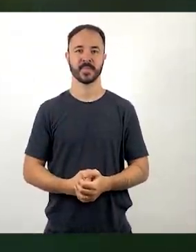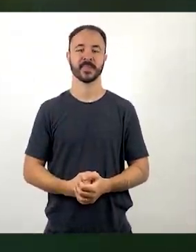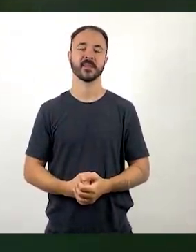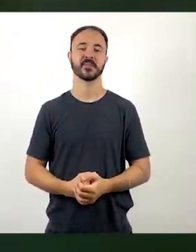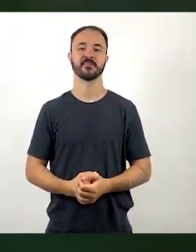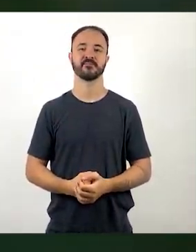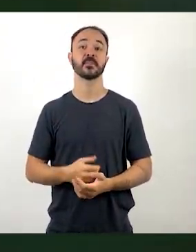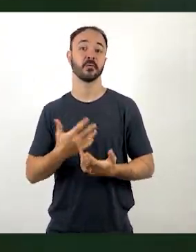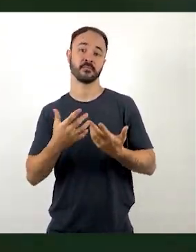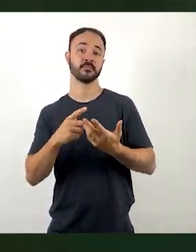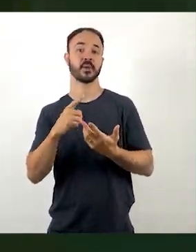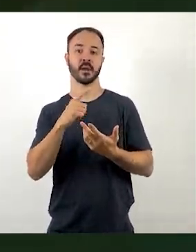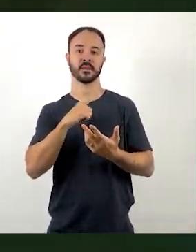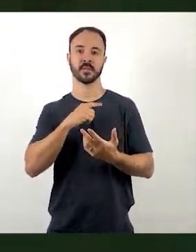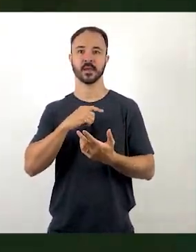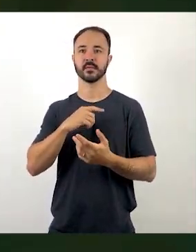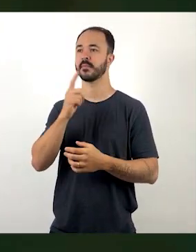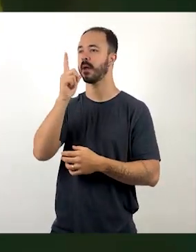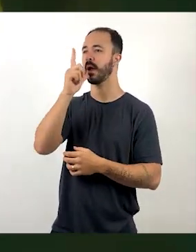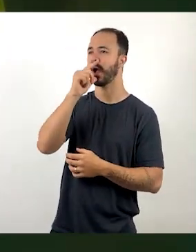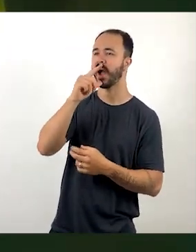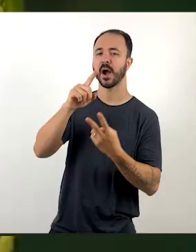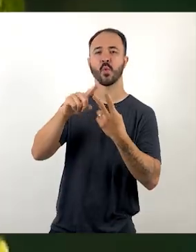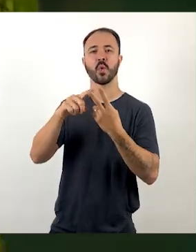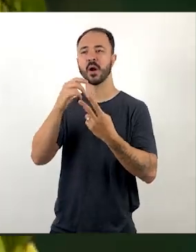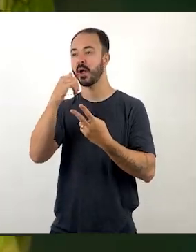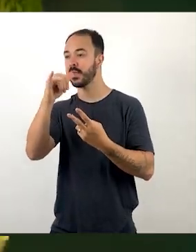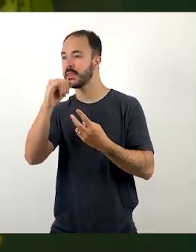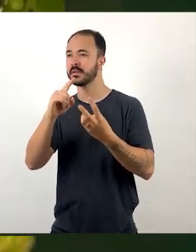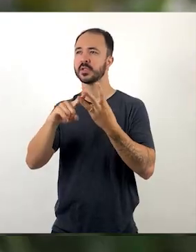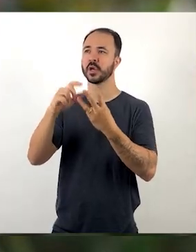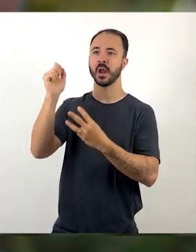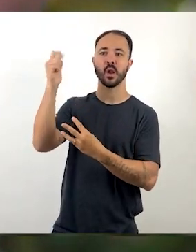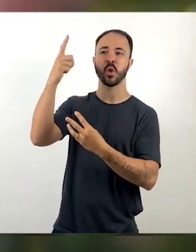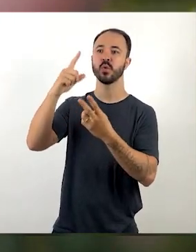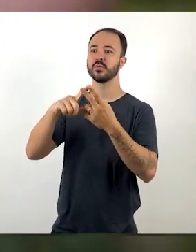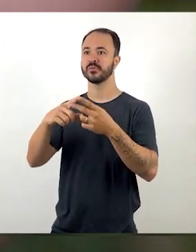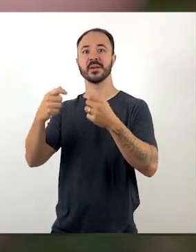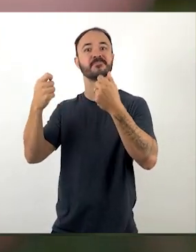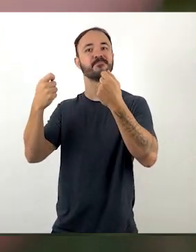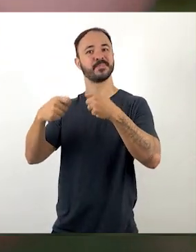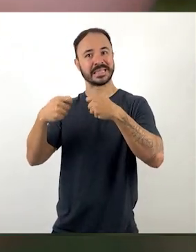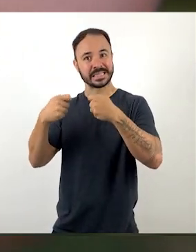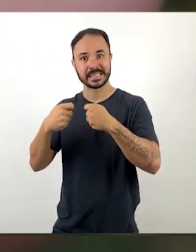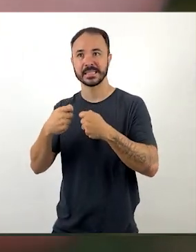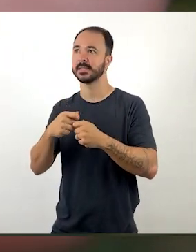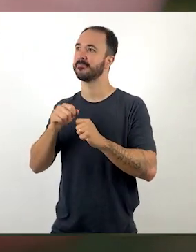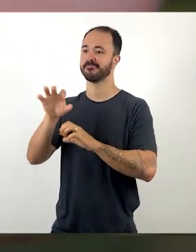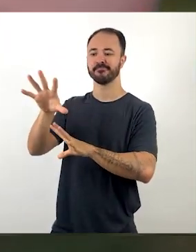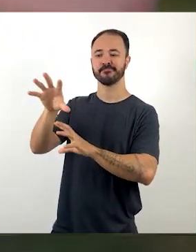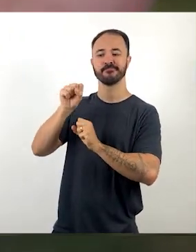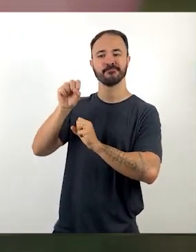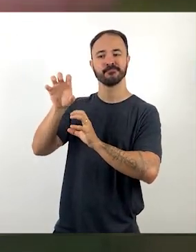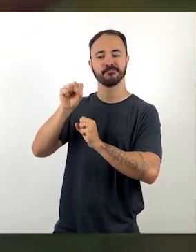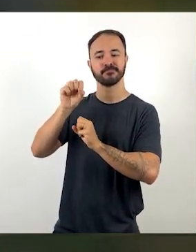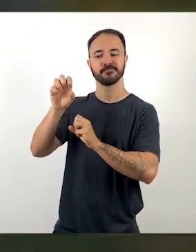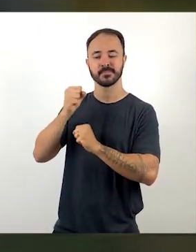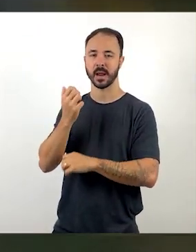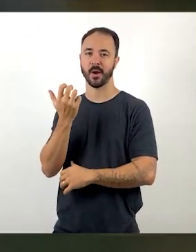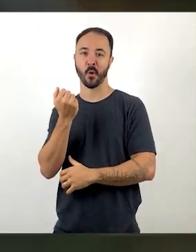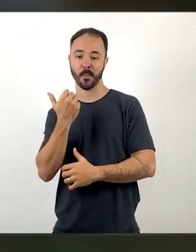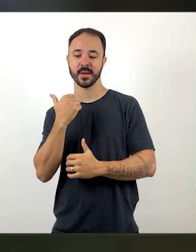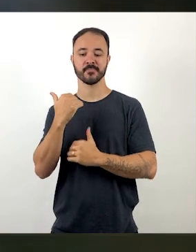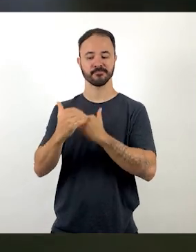dióxido de carbono, água e energia. E tudo isso é essencial para o desenvolvimento de novas células vegetais e o